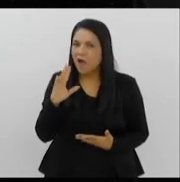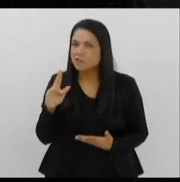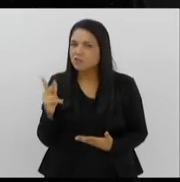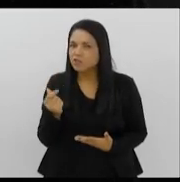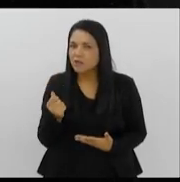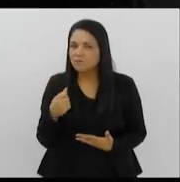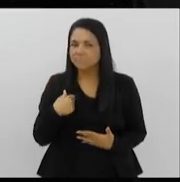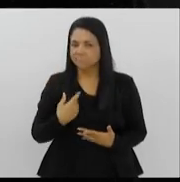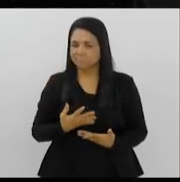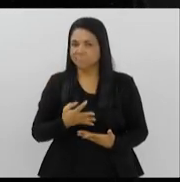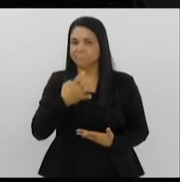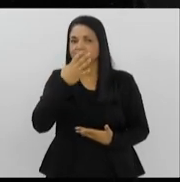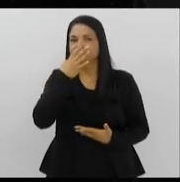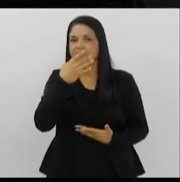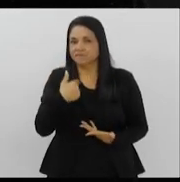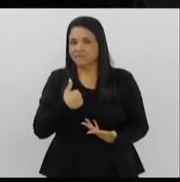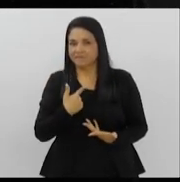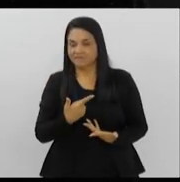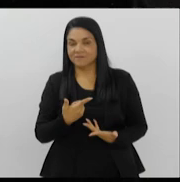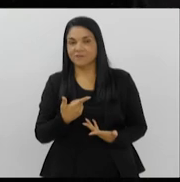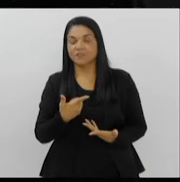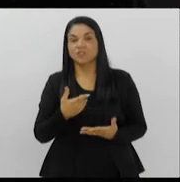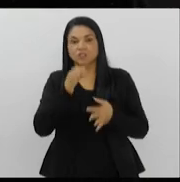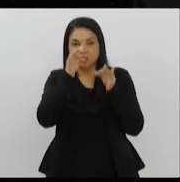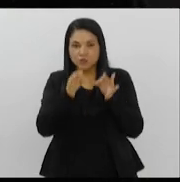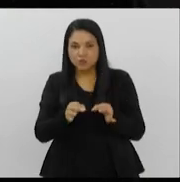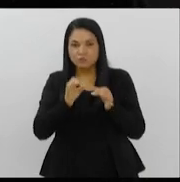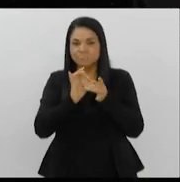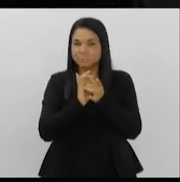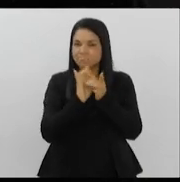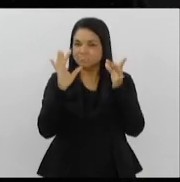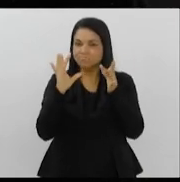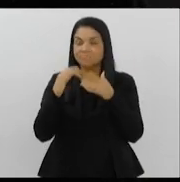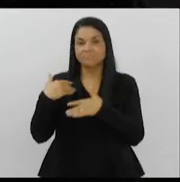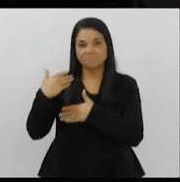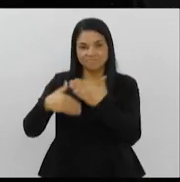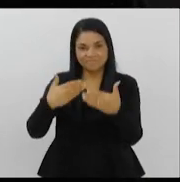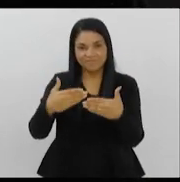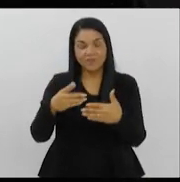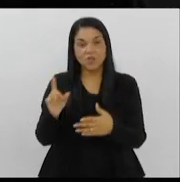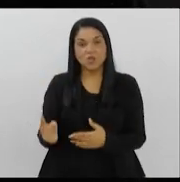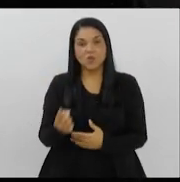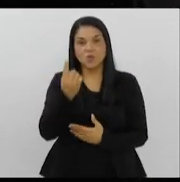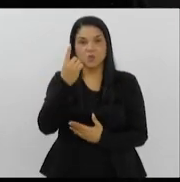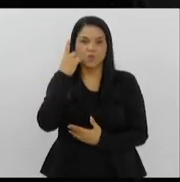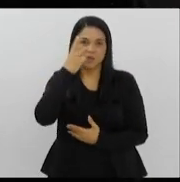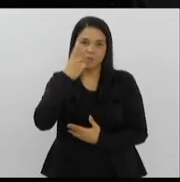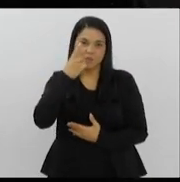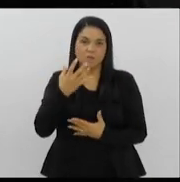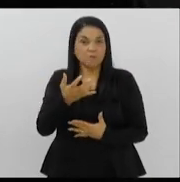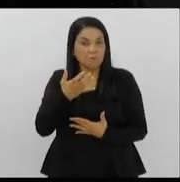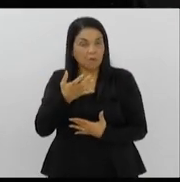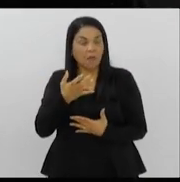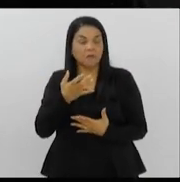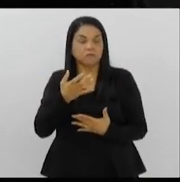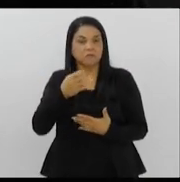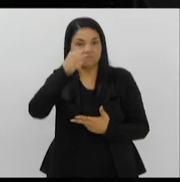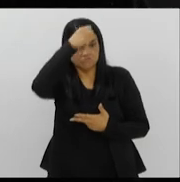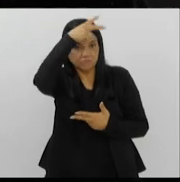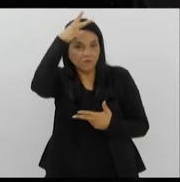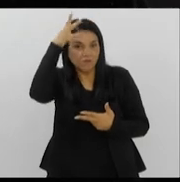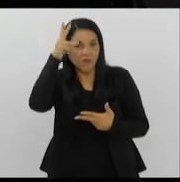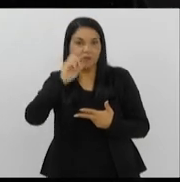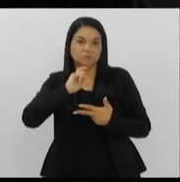no processo democrático, que um parlamentar queira ser chefe do seu executivo